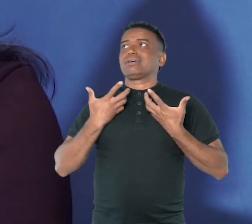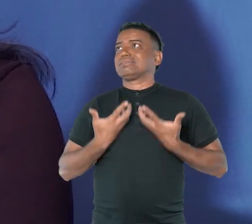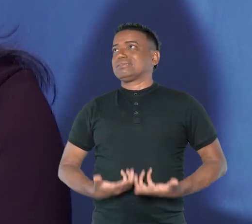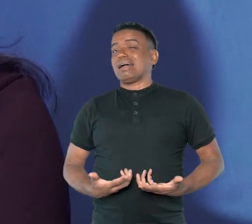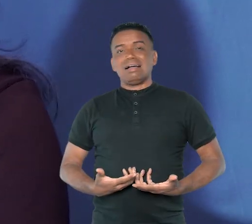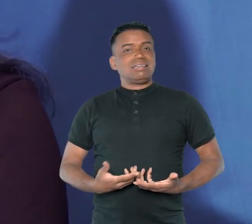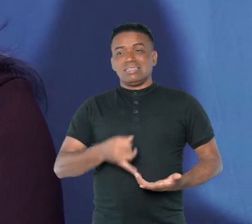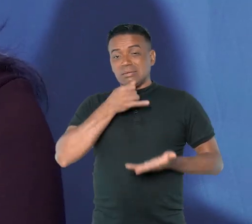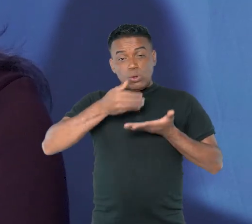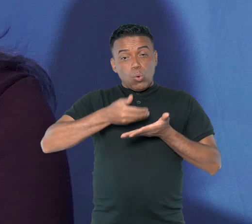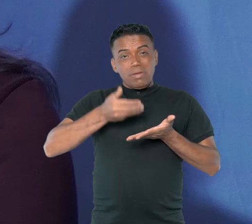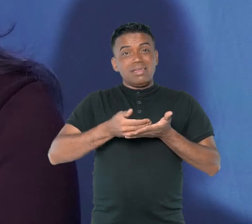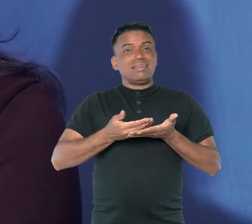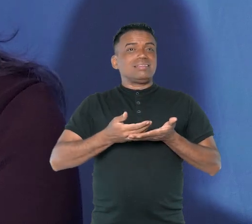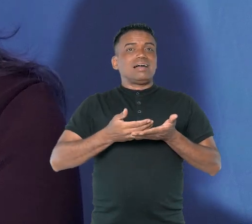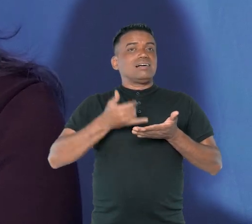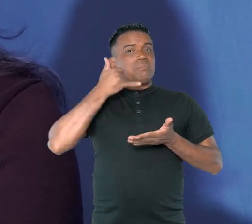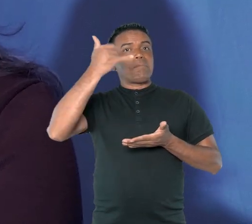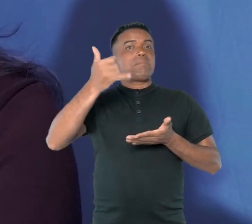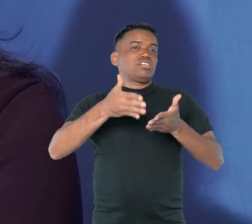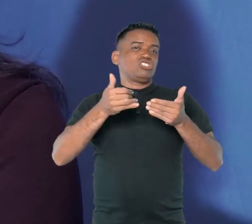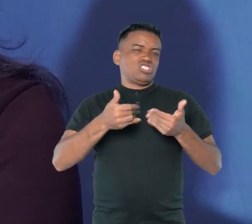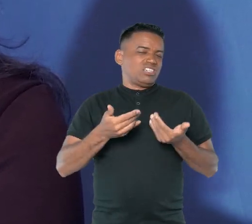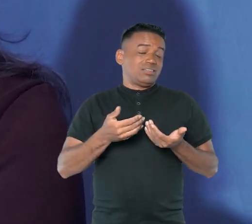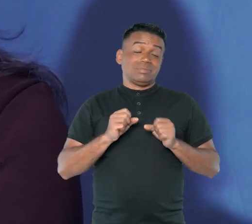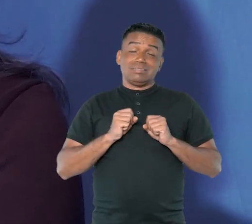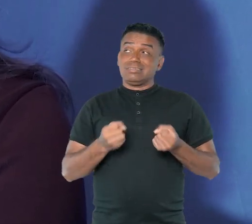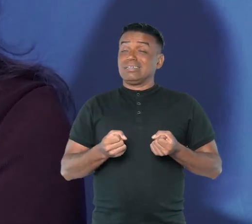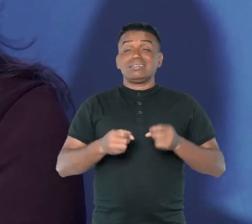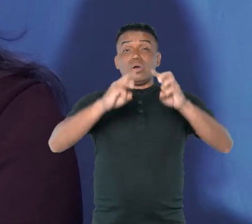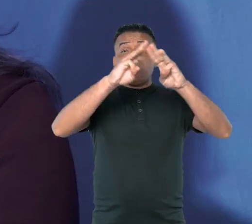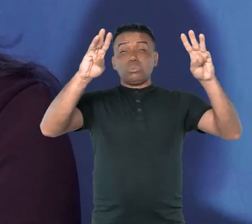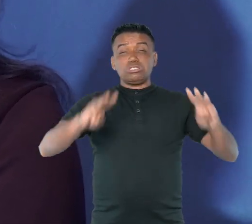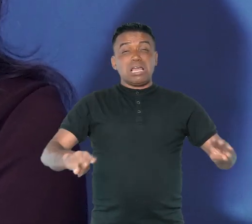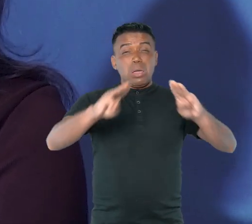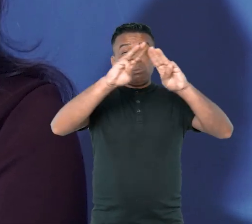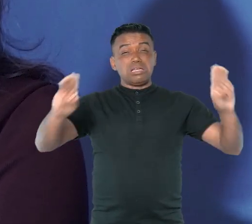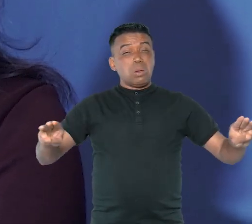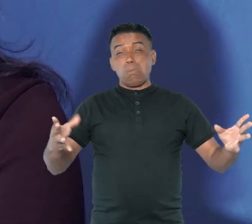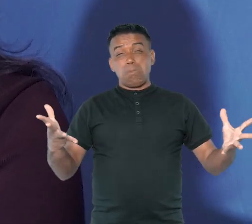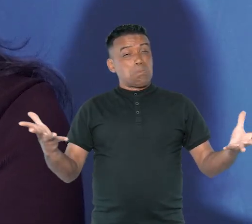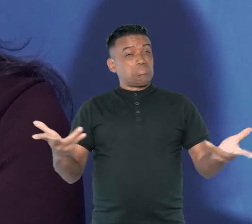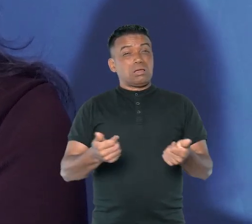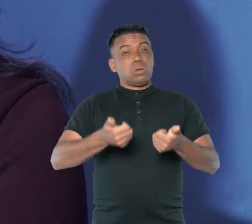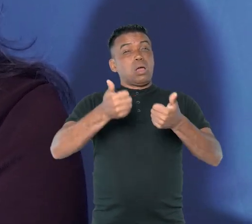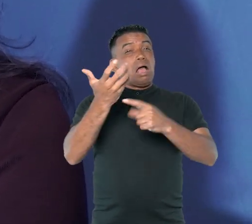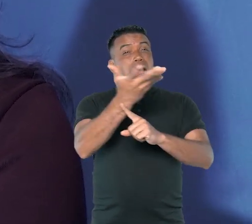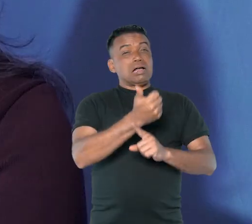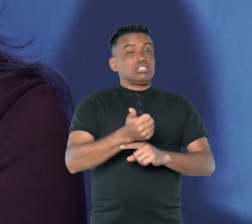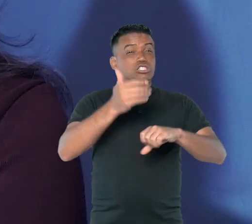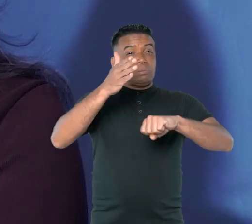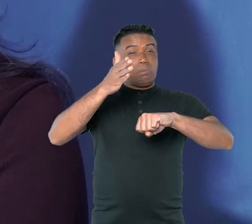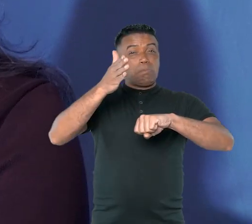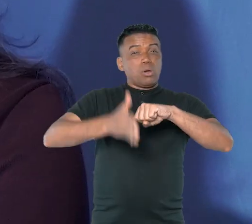pedir um crepe sem algum esforço, desprezando a chance de conhecer aquele museu que abriga uma das melhores coleções de arte moderna do mundo. Qual não foi a minha